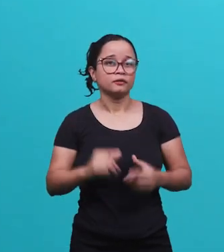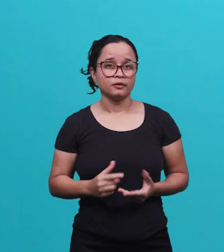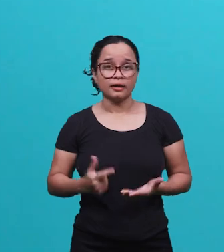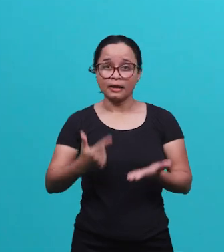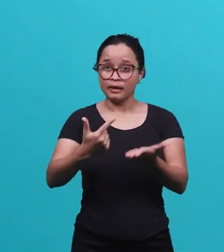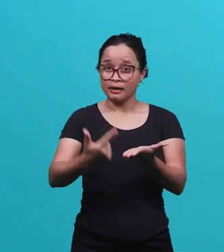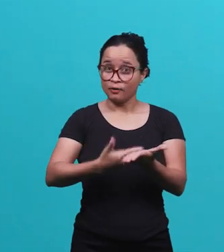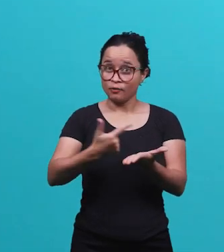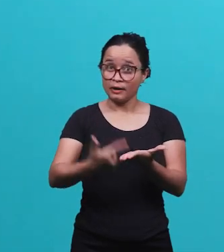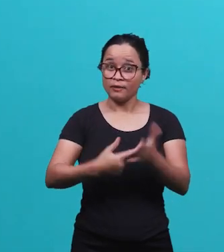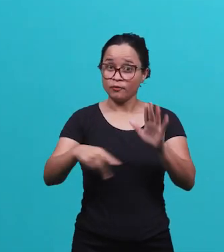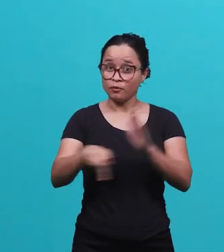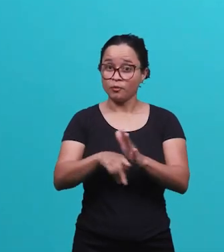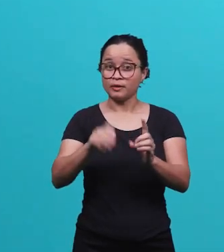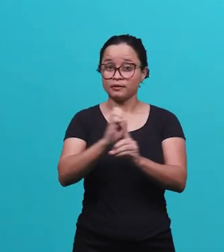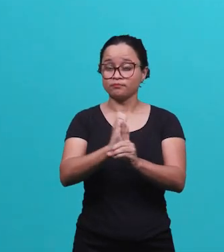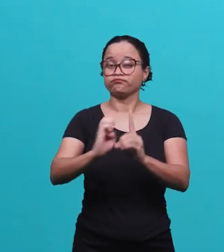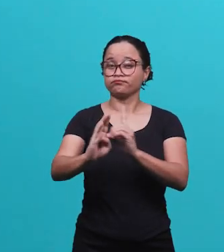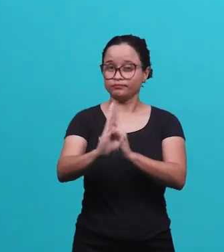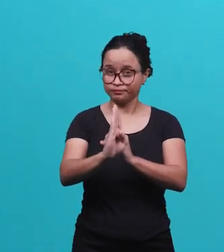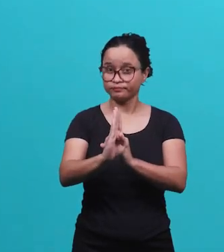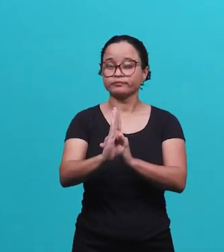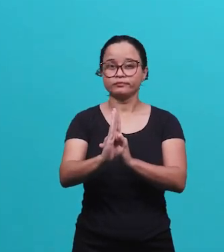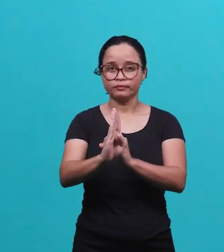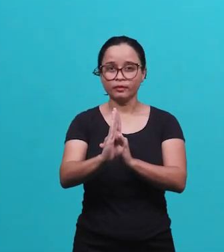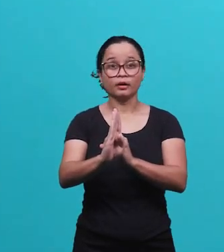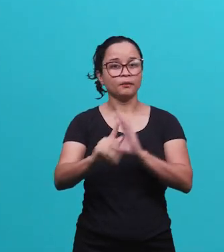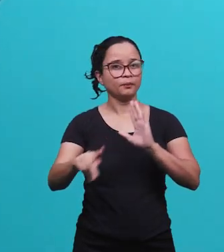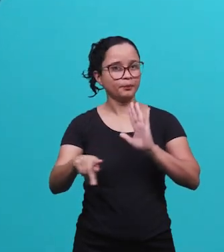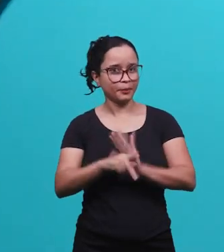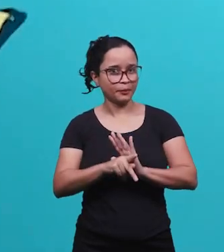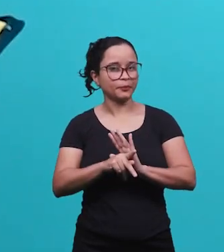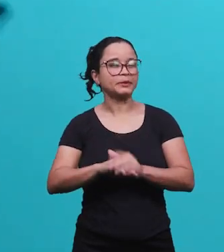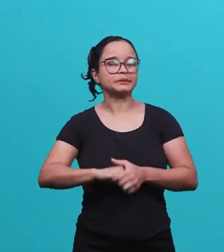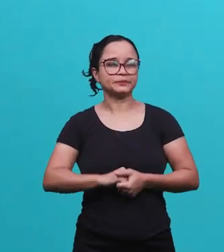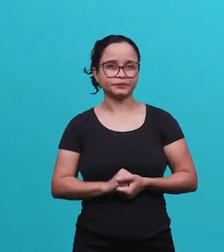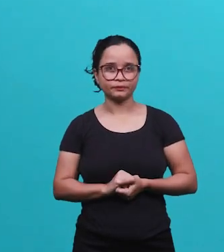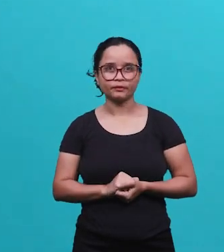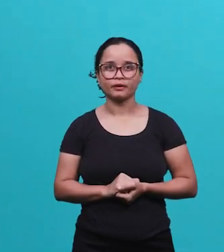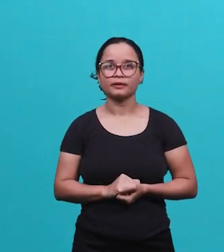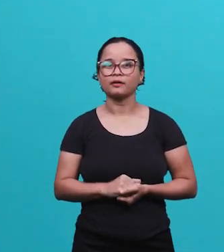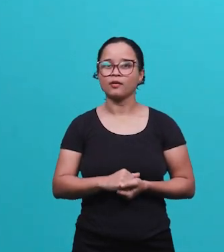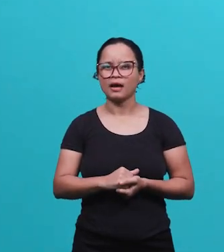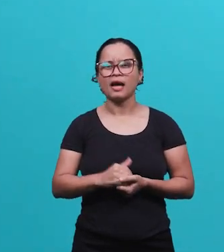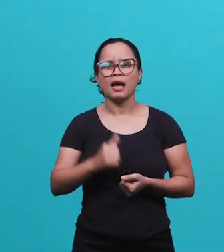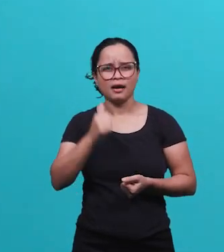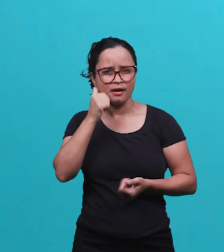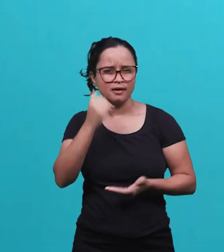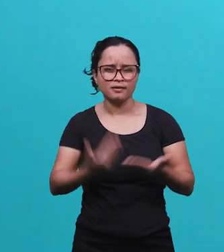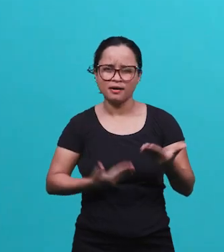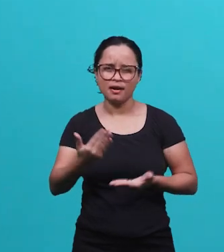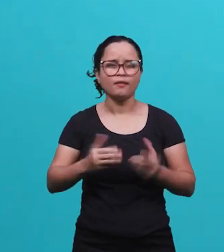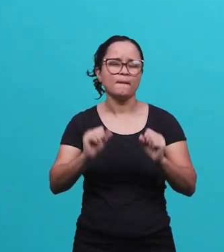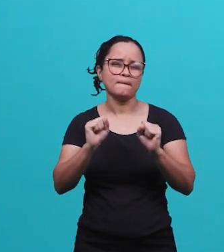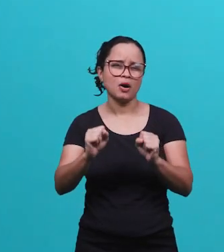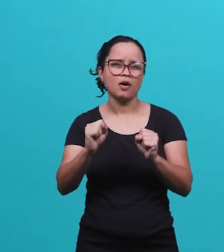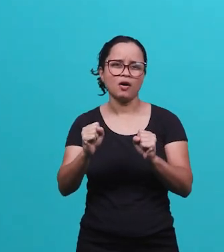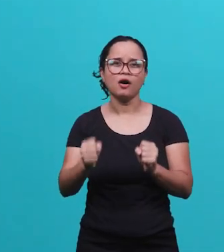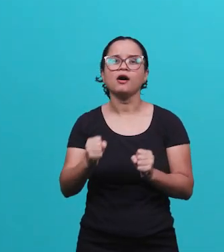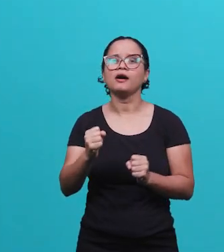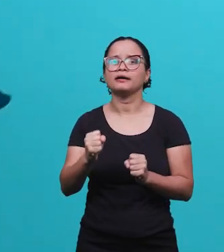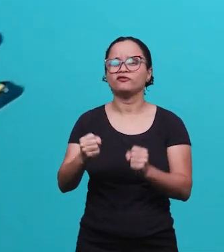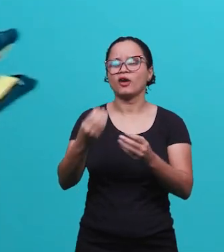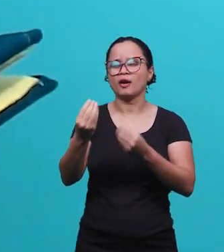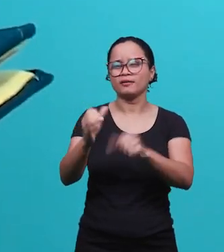livro, o livro da EBD, o nosso livro da Escola Bíblica Dominical, que as irmãs podem fazer de diferentes tamanhos, de